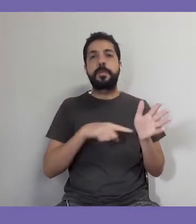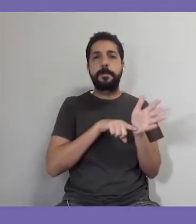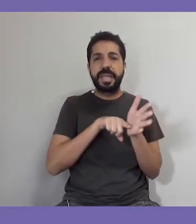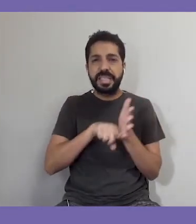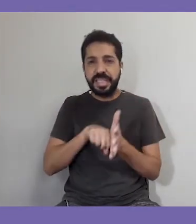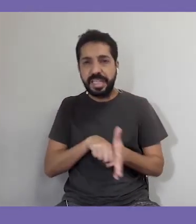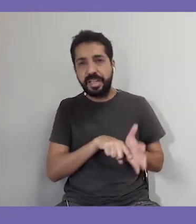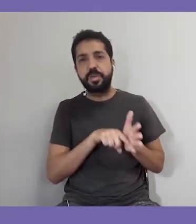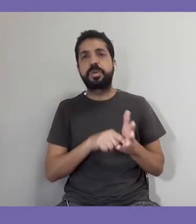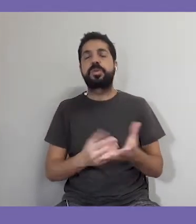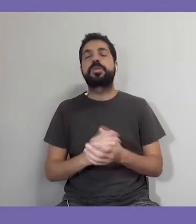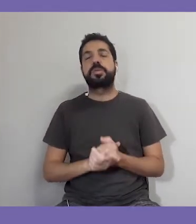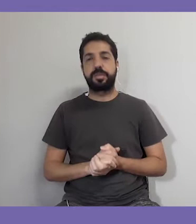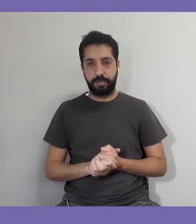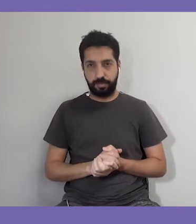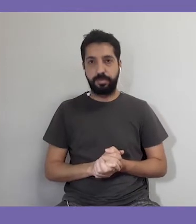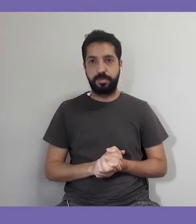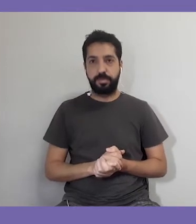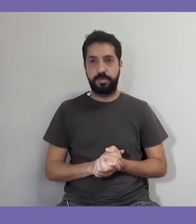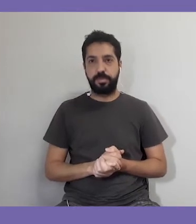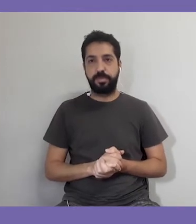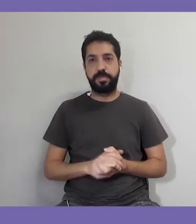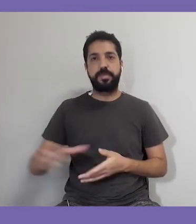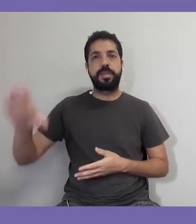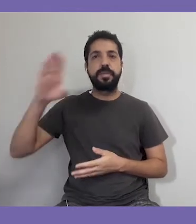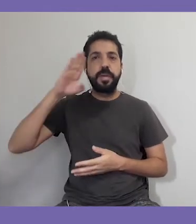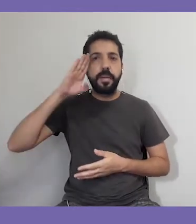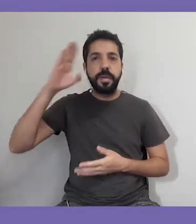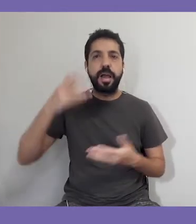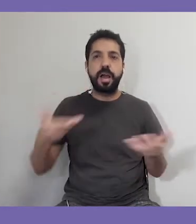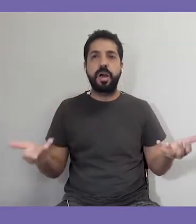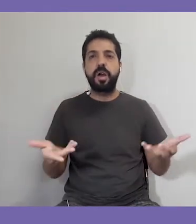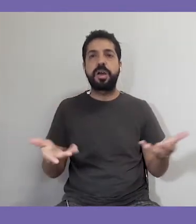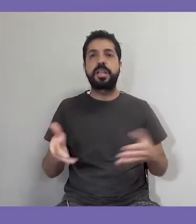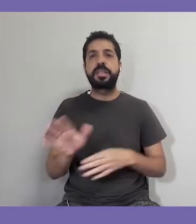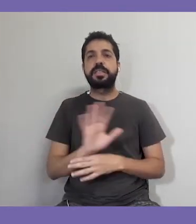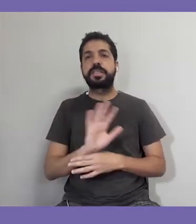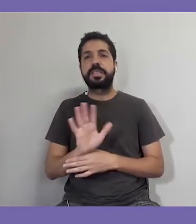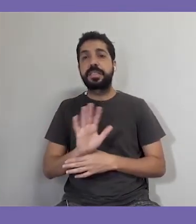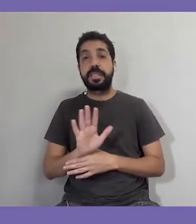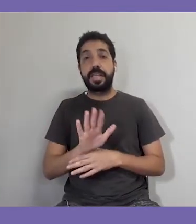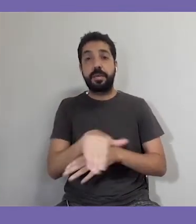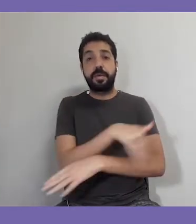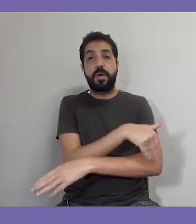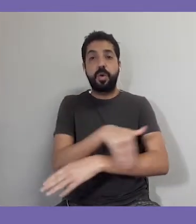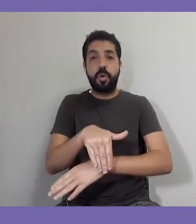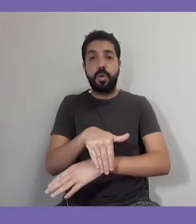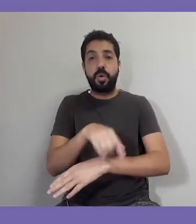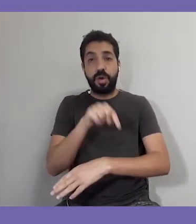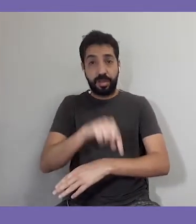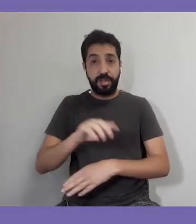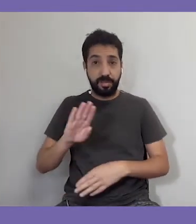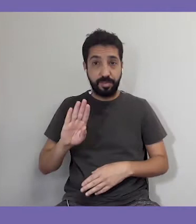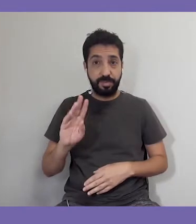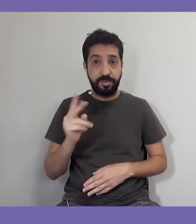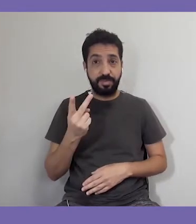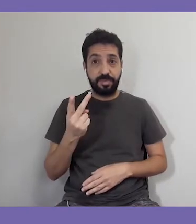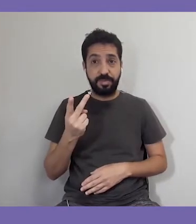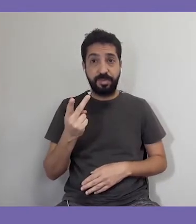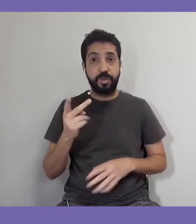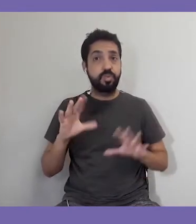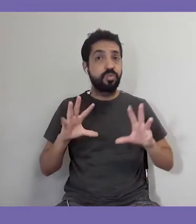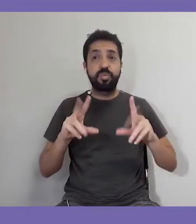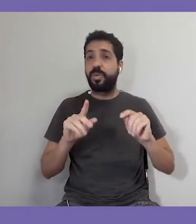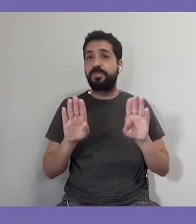público, os verdade. realizadores. Uhum. E principalmente agora que os cinemas de rua, aqui em